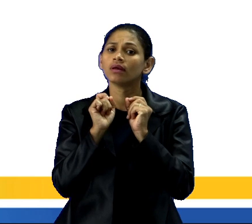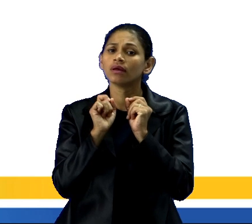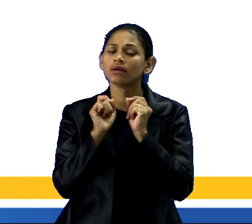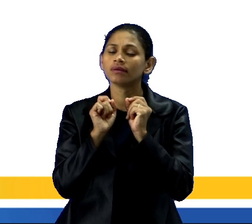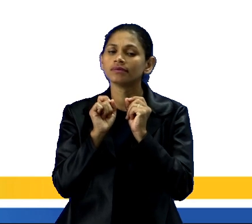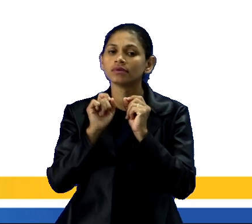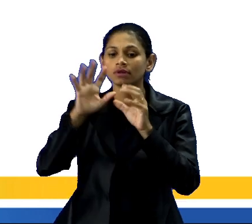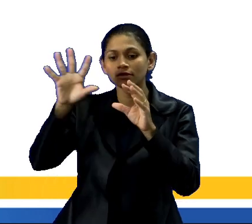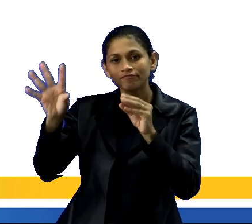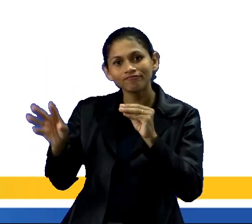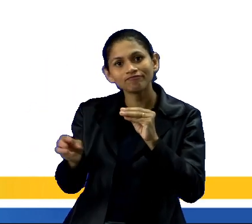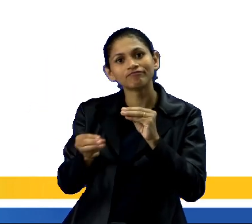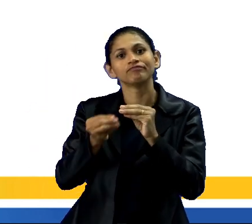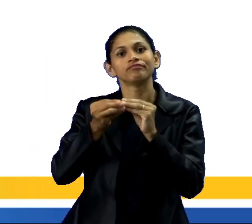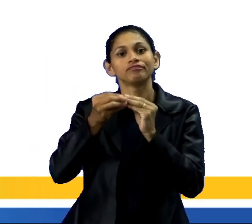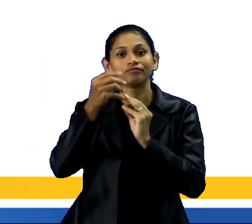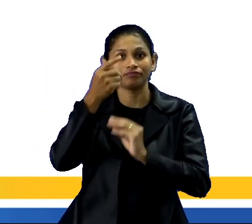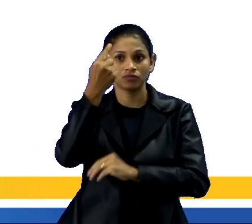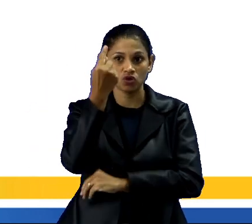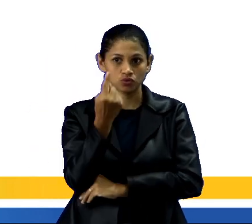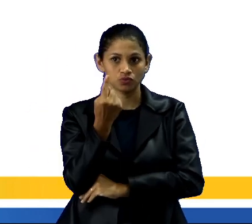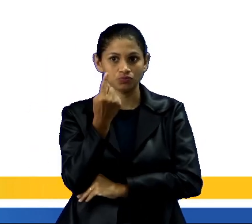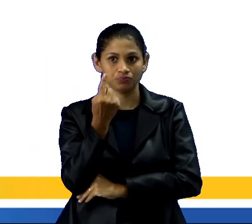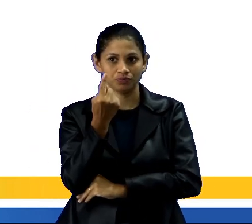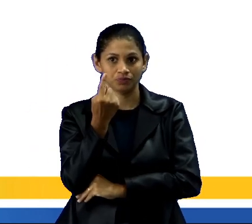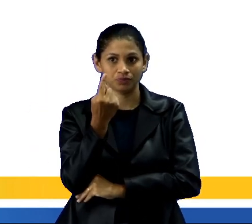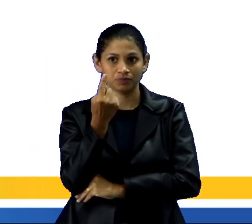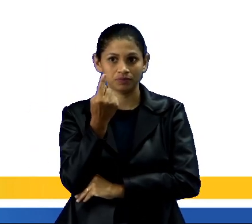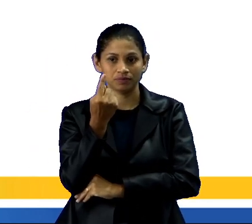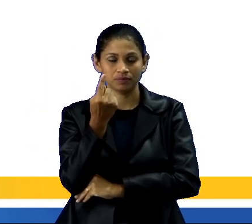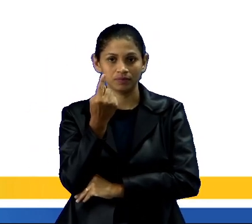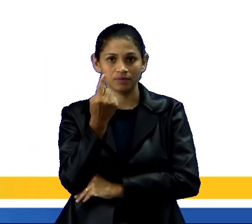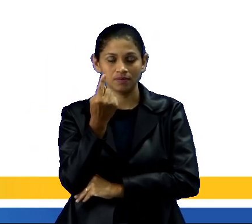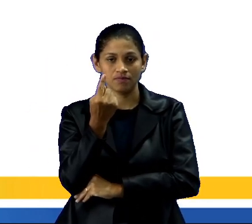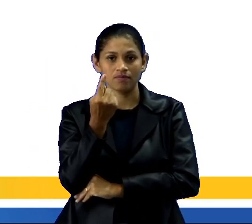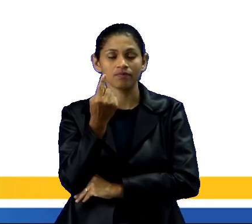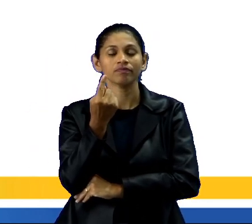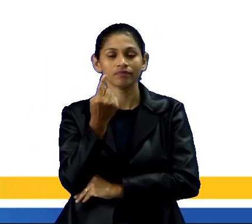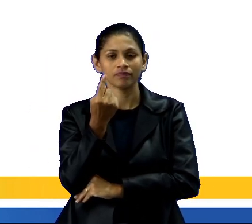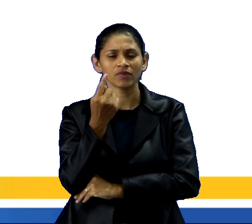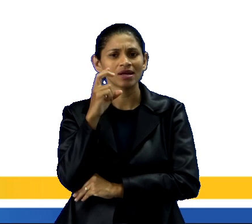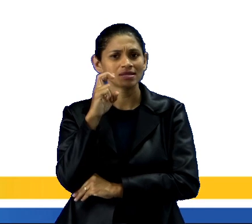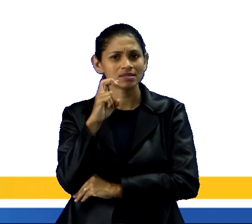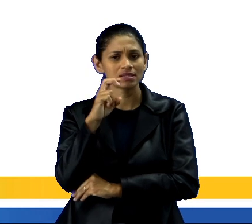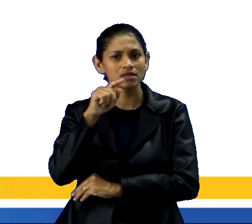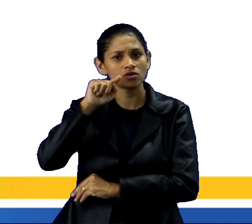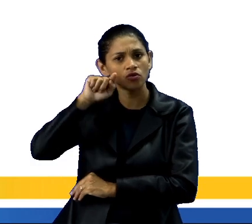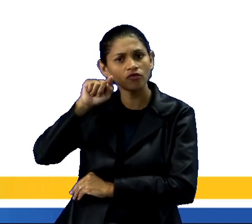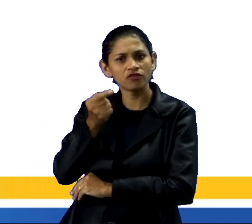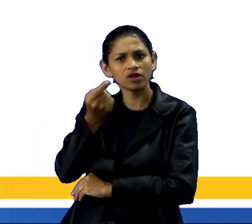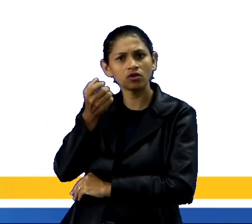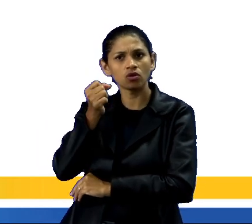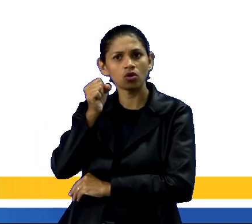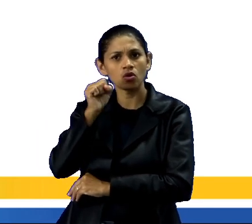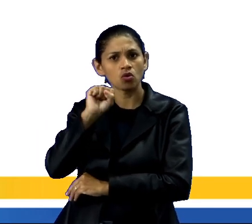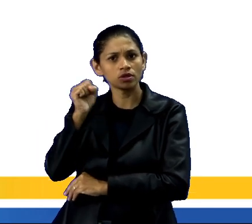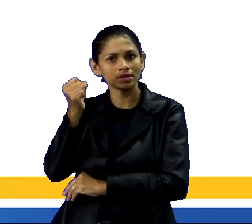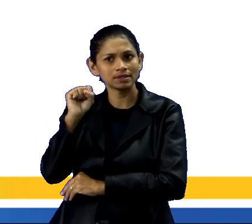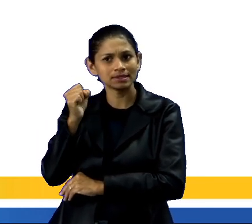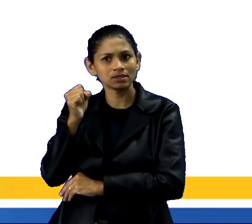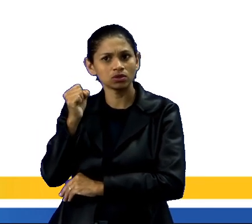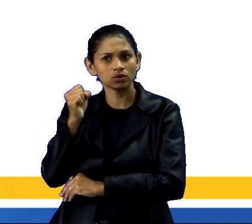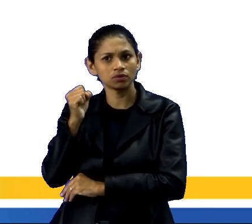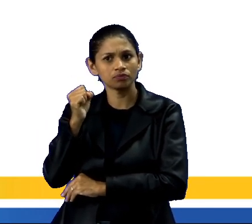vou acrescentar uma unidade ao algarismo. Ou seja, era 5,88, então pode